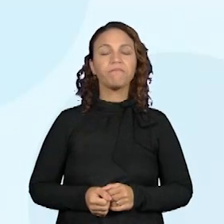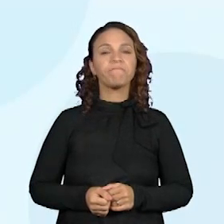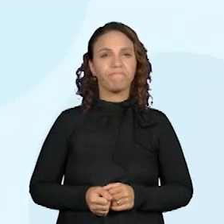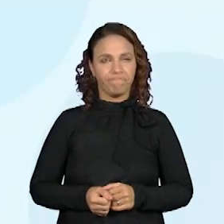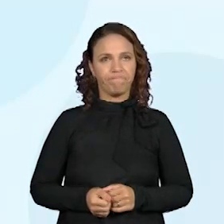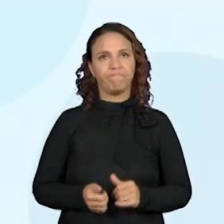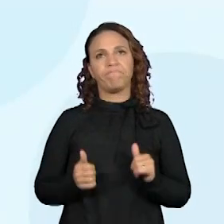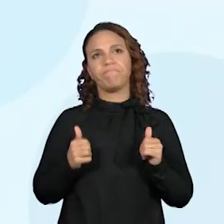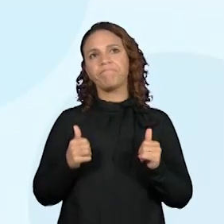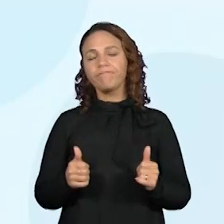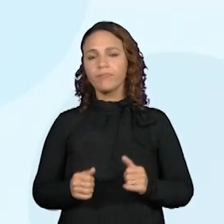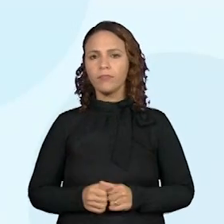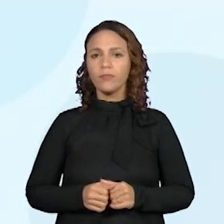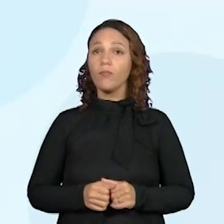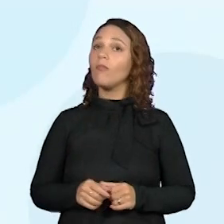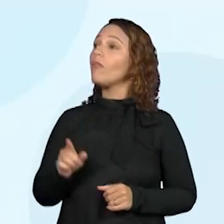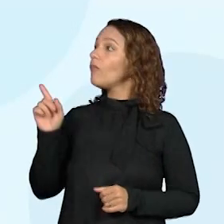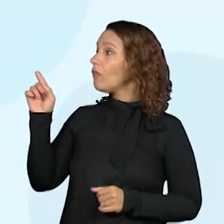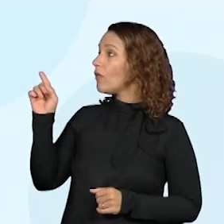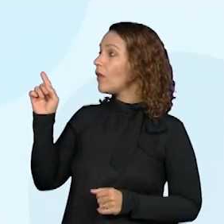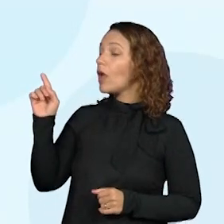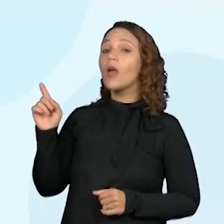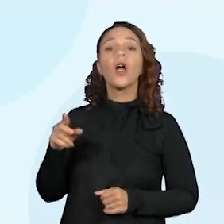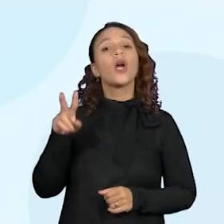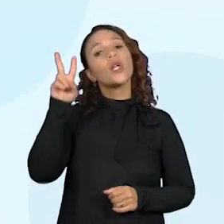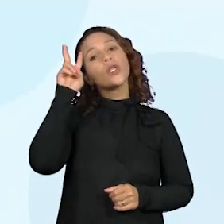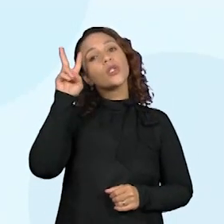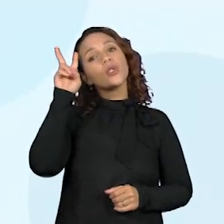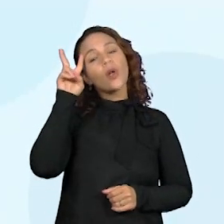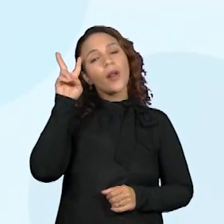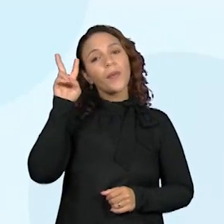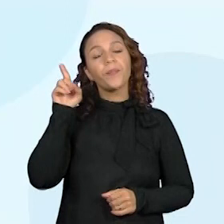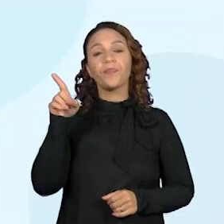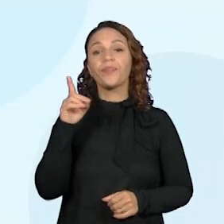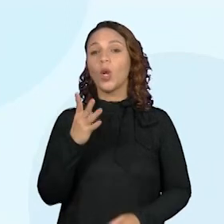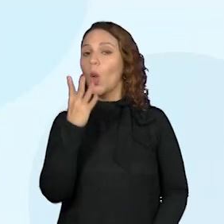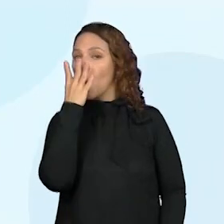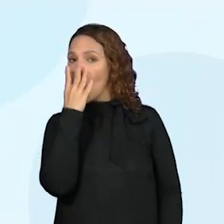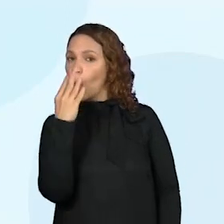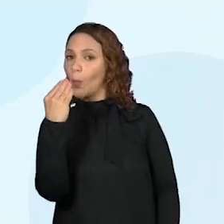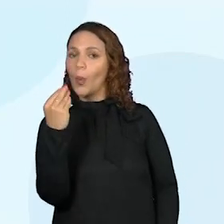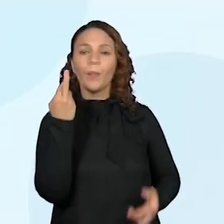Muito bem. O lobo e o cordeiro.